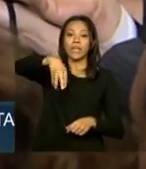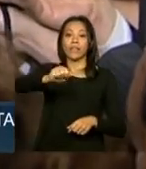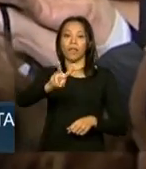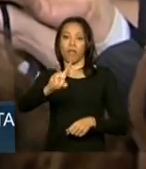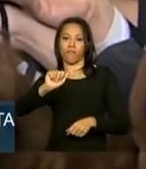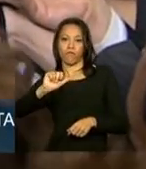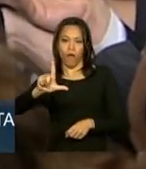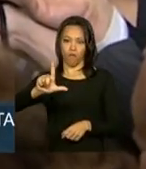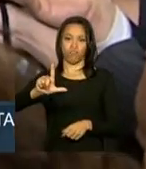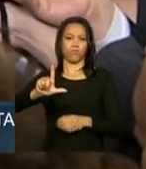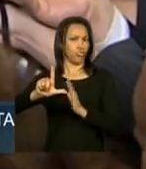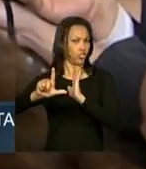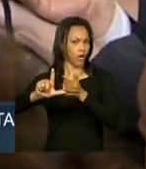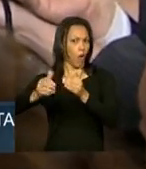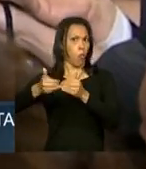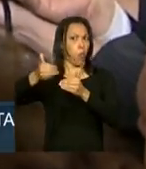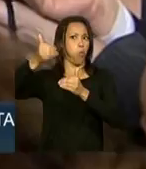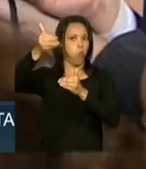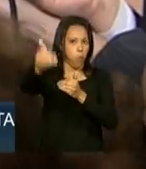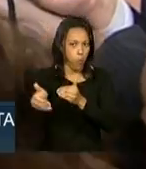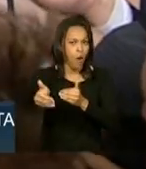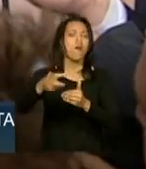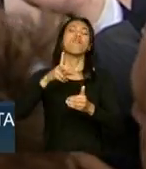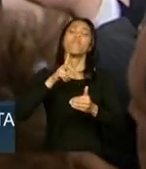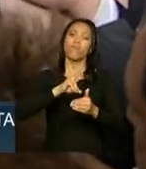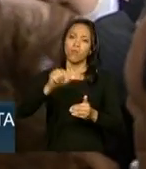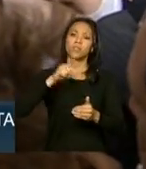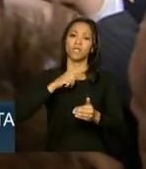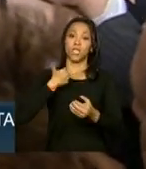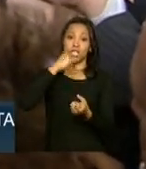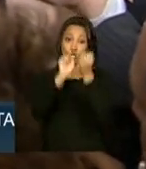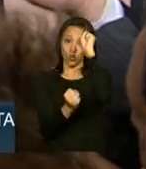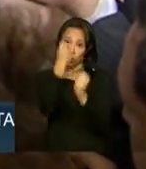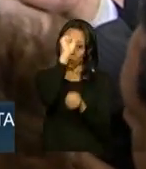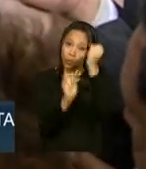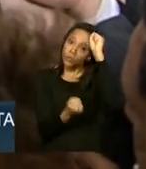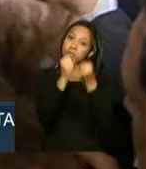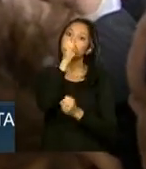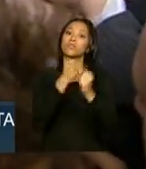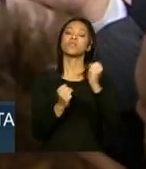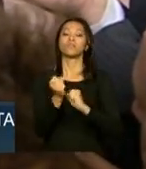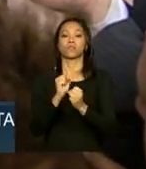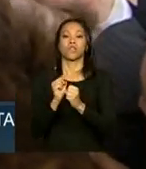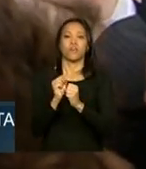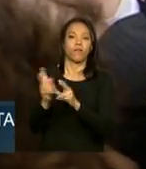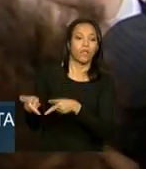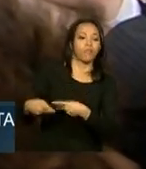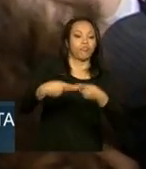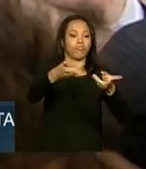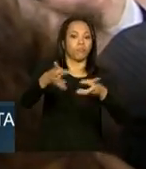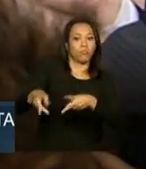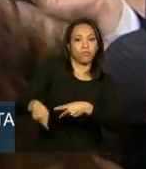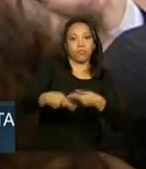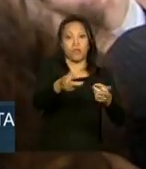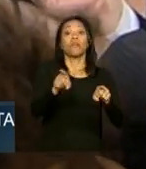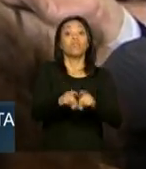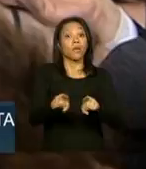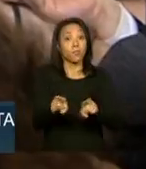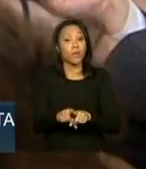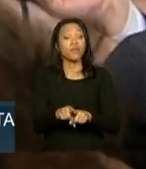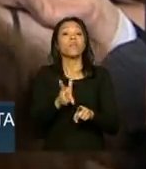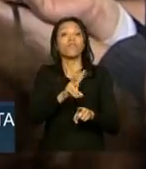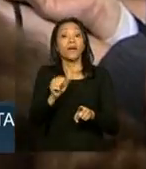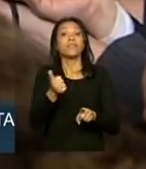muito avançado. Nós vamos ter indústrias de fornecedores fornecendo. Nós vamos ter prestadores de